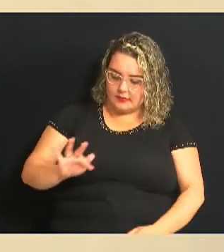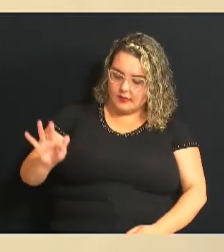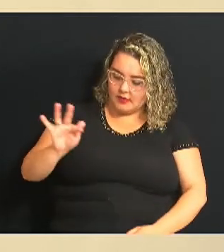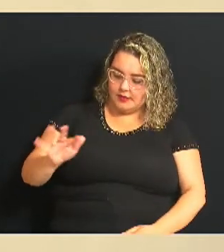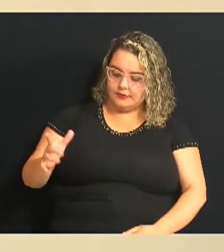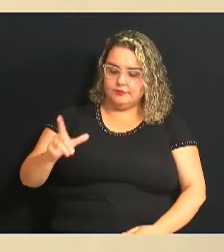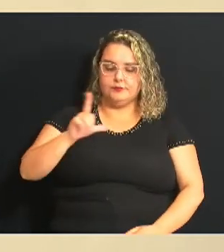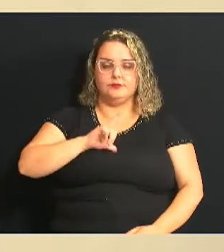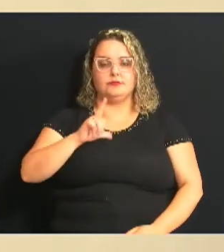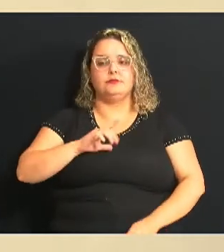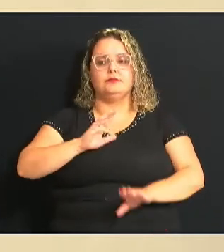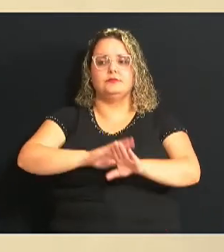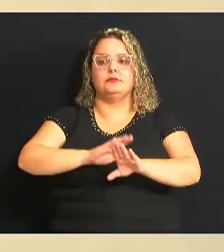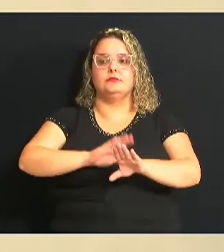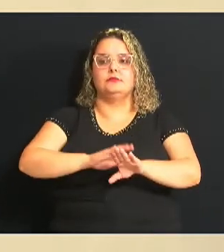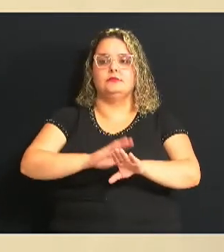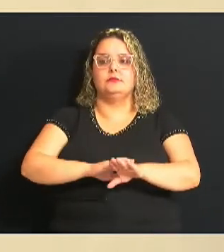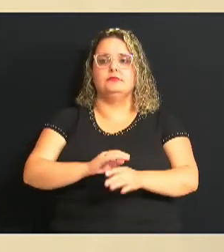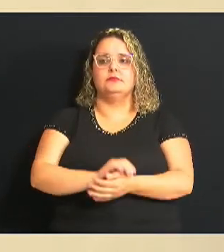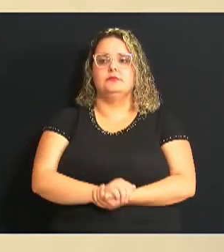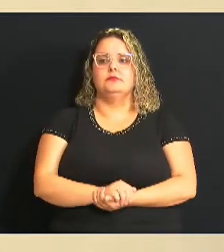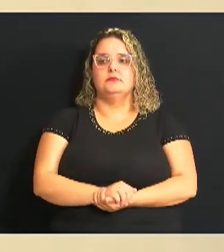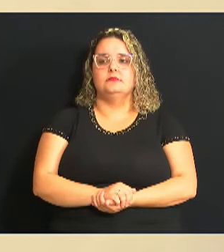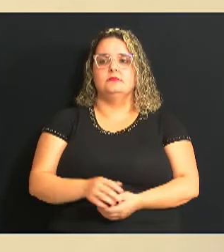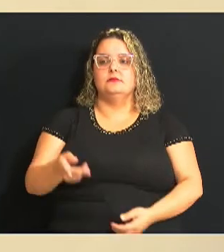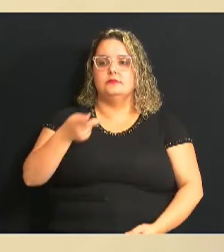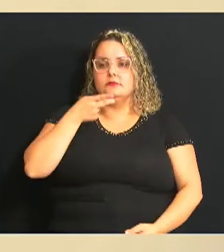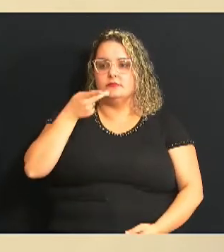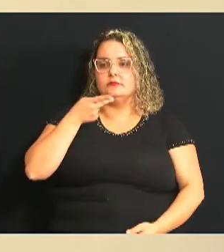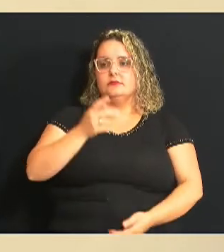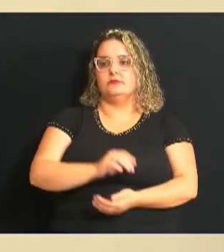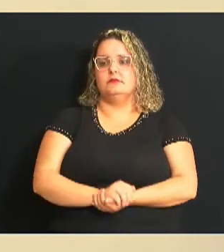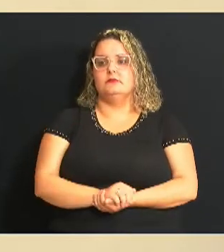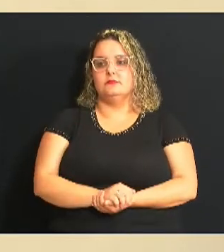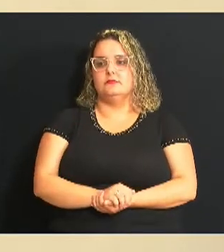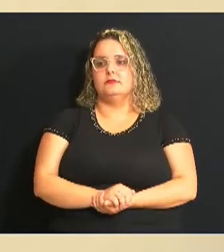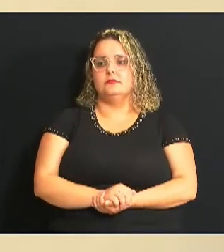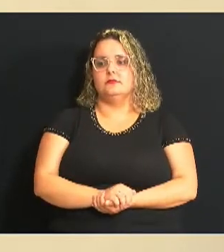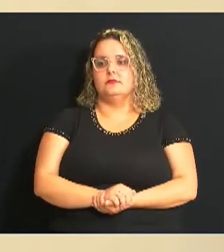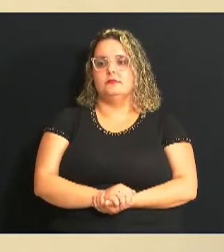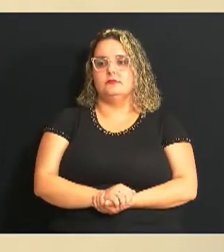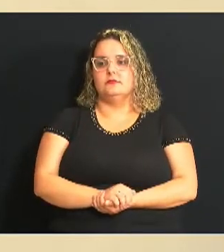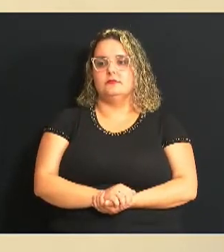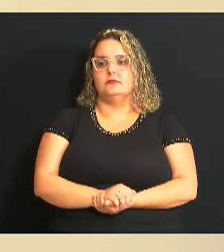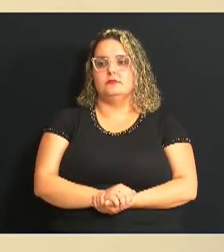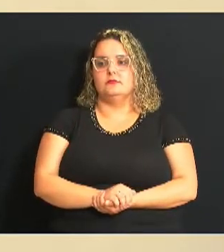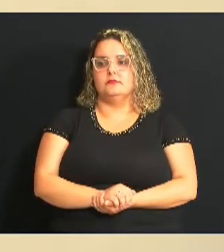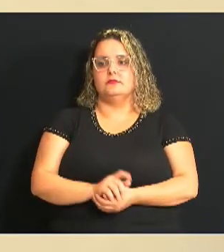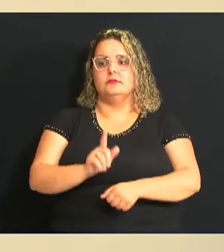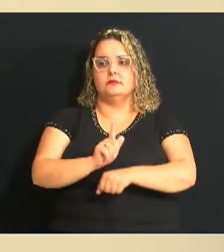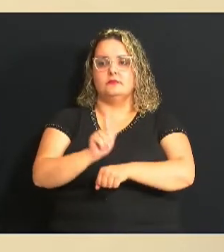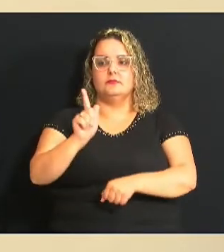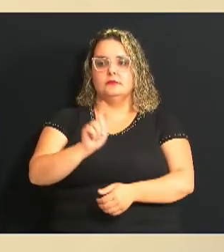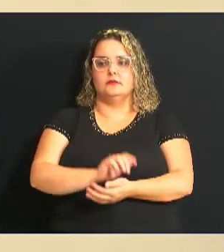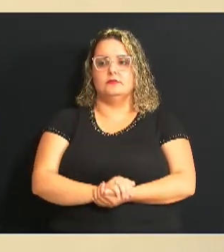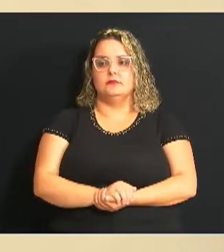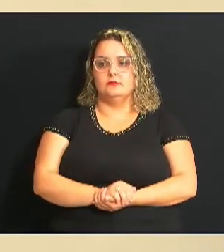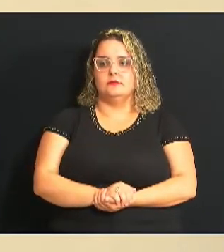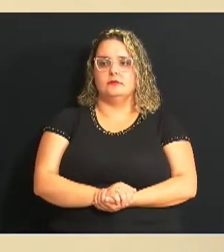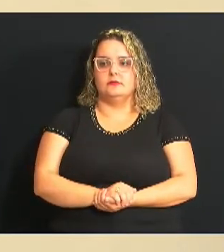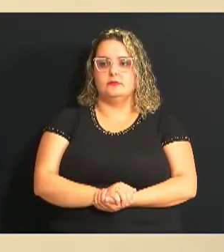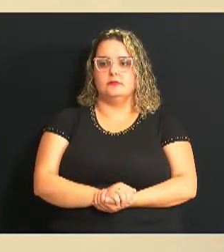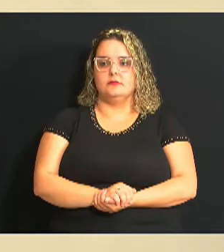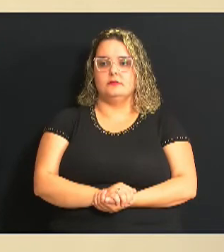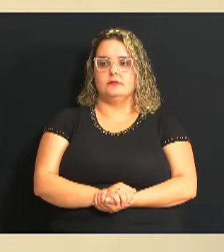temos atuado ali, como foi enfatizado, mais enfaticamente na graduação, né? A carreira